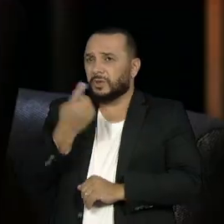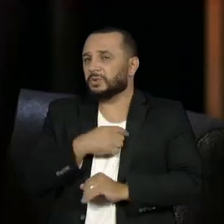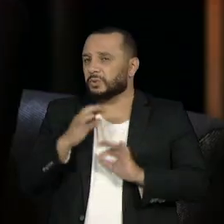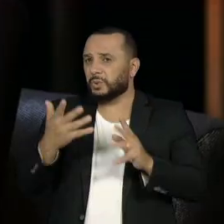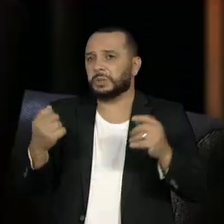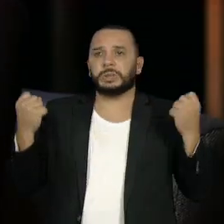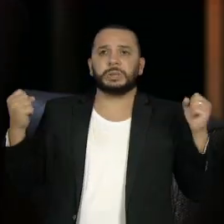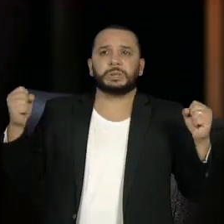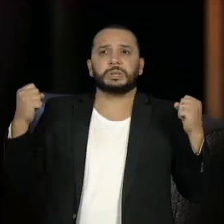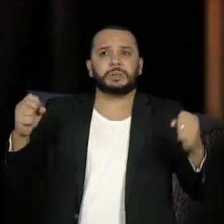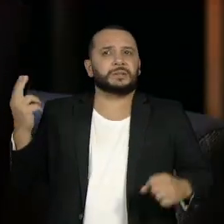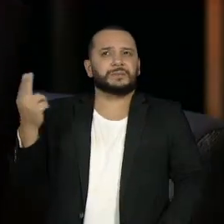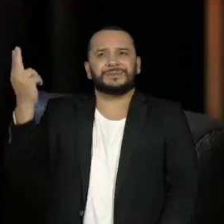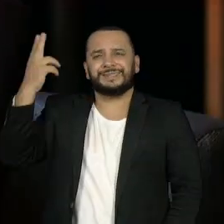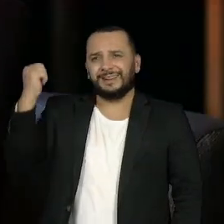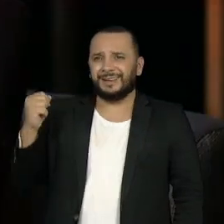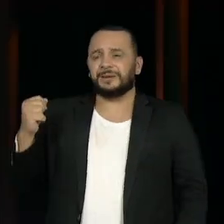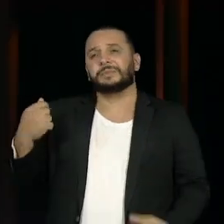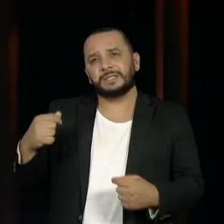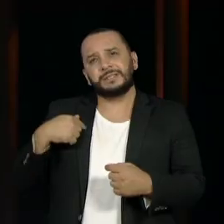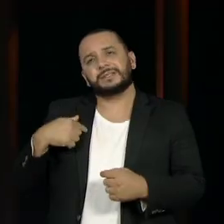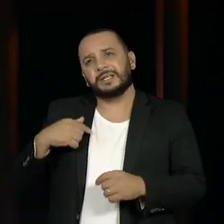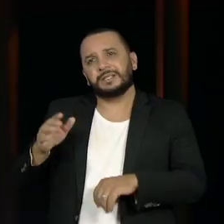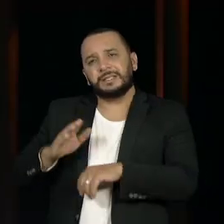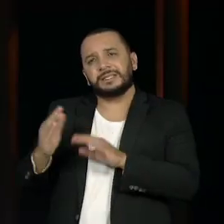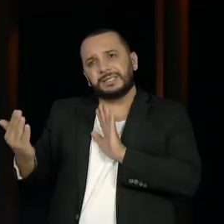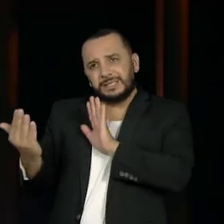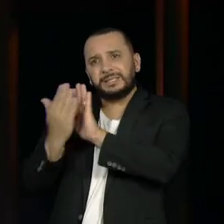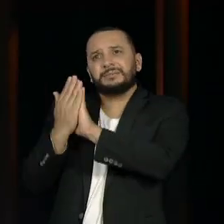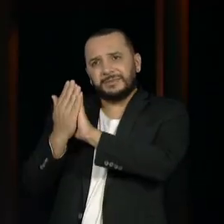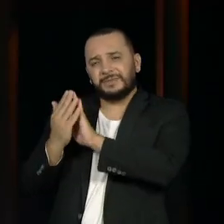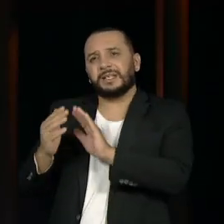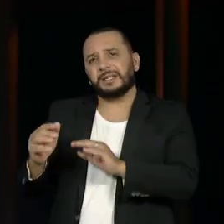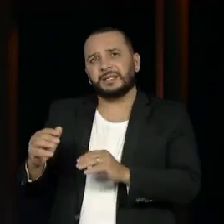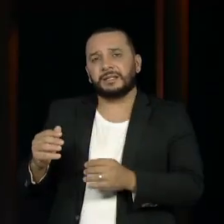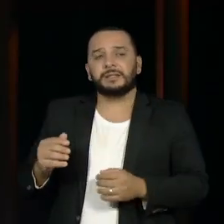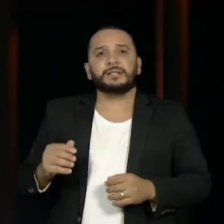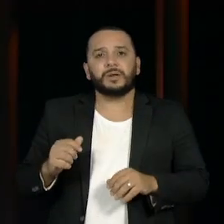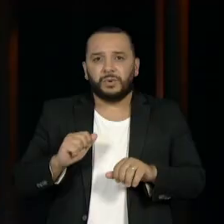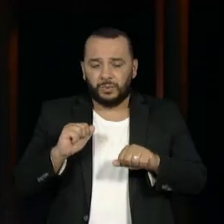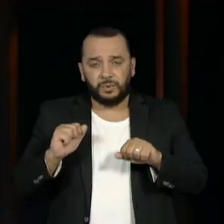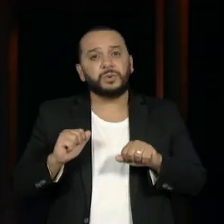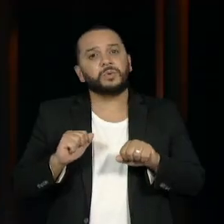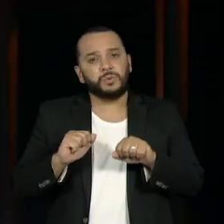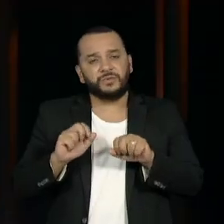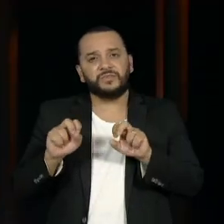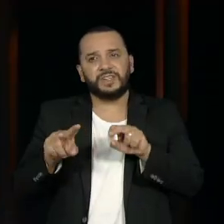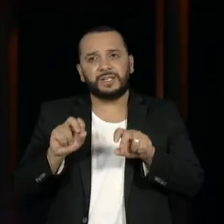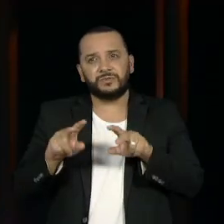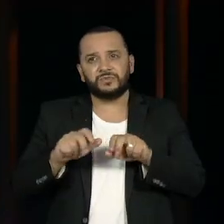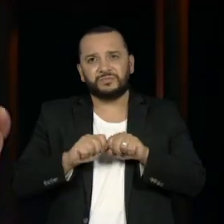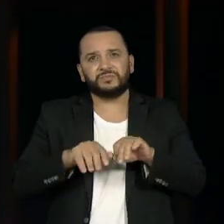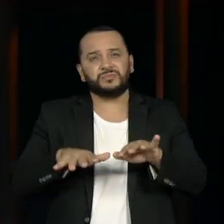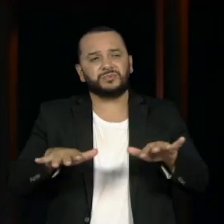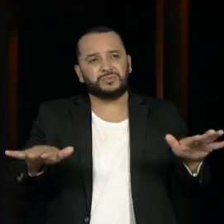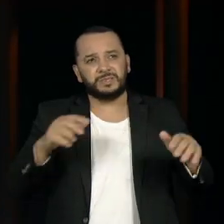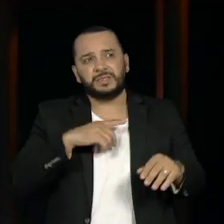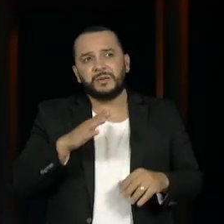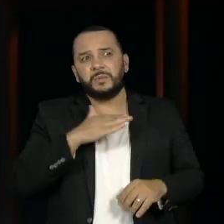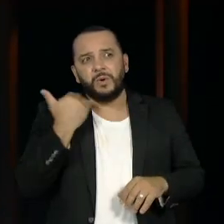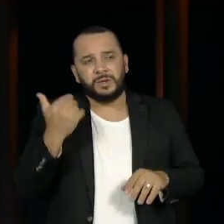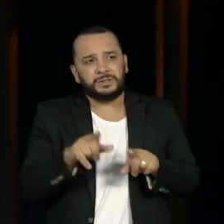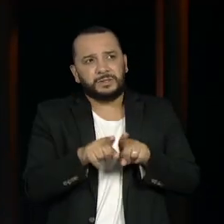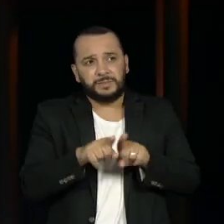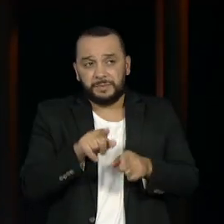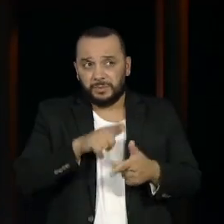e começar a lidar com a insegurança pandemias né além dessa morte Ela traz obviamente